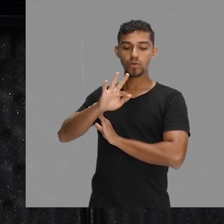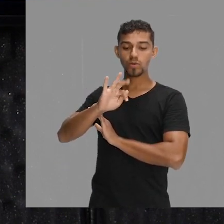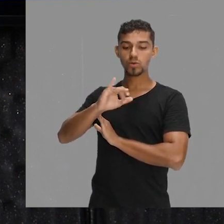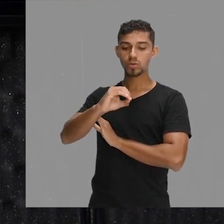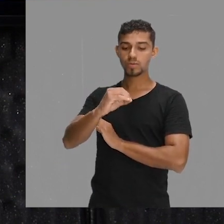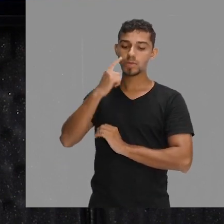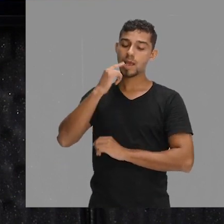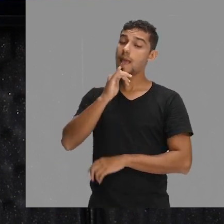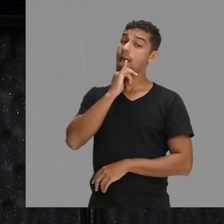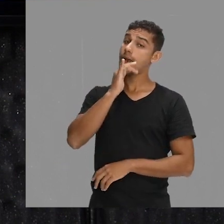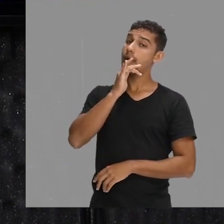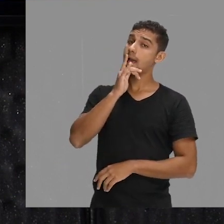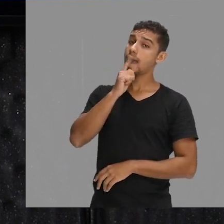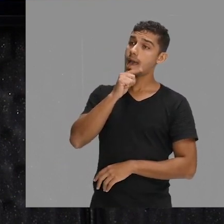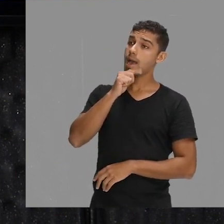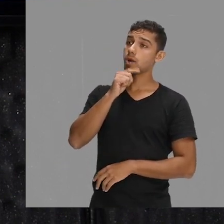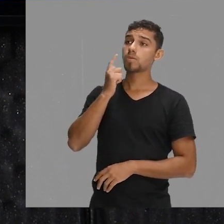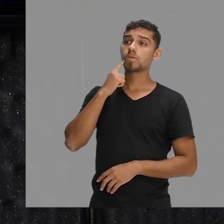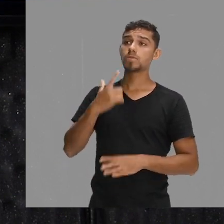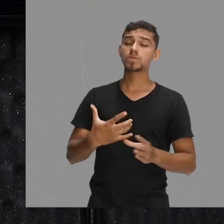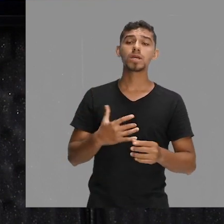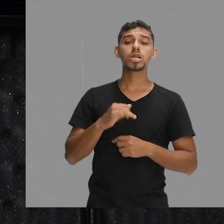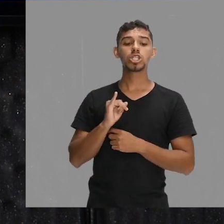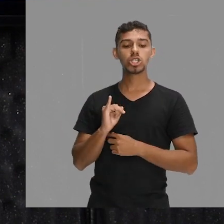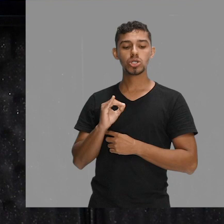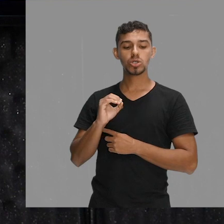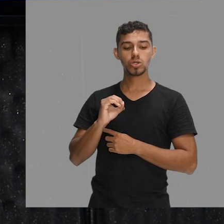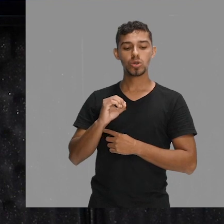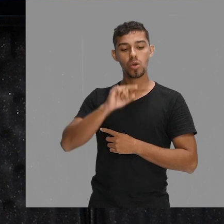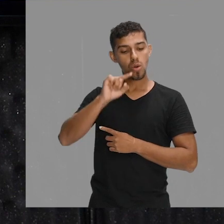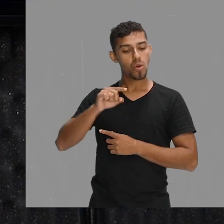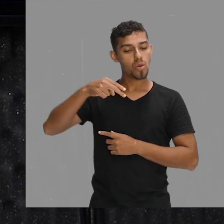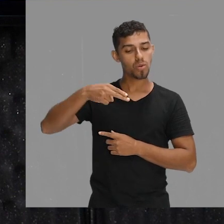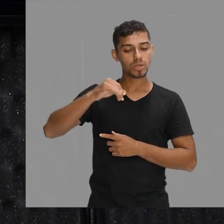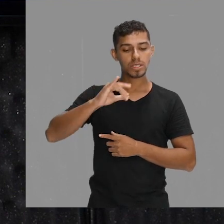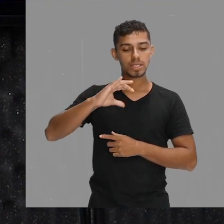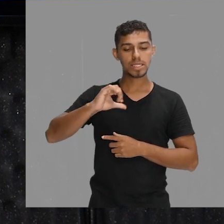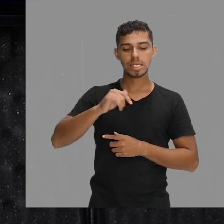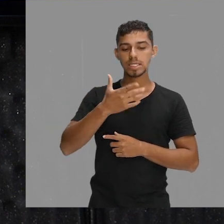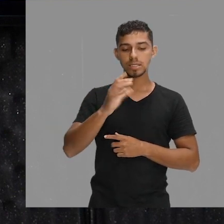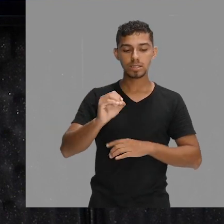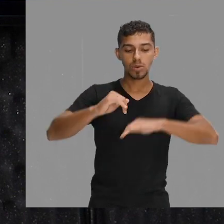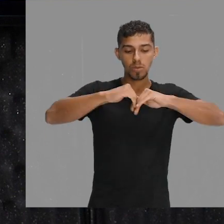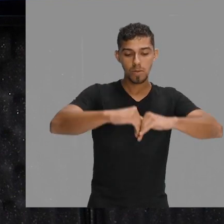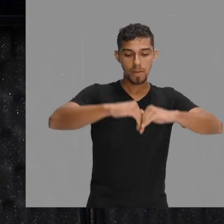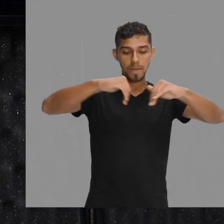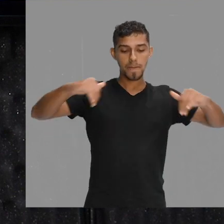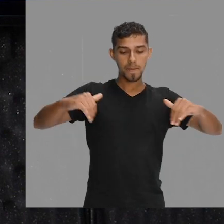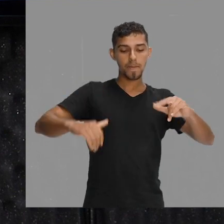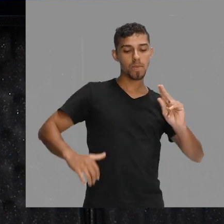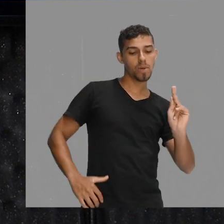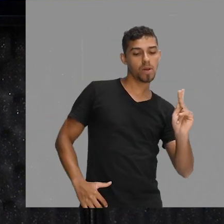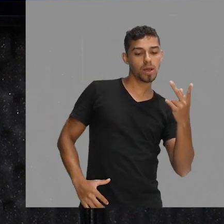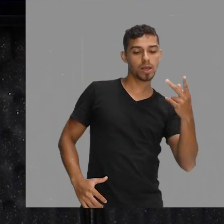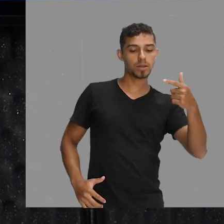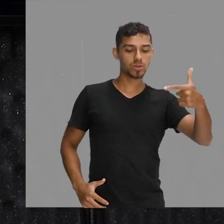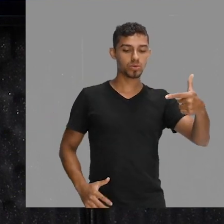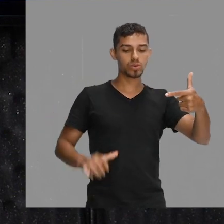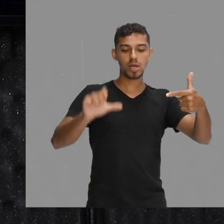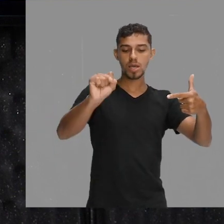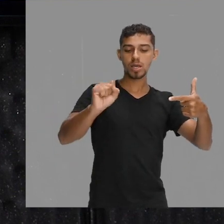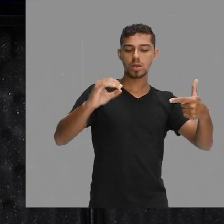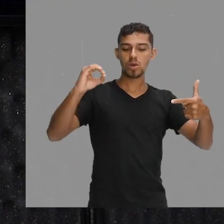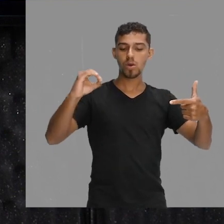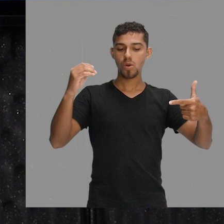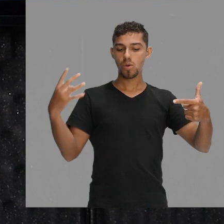água, a água vai promover a ionização desse ácido, a separação. Então, H2SO4 vai se